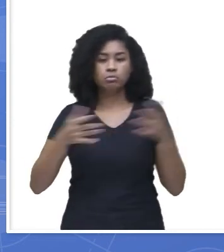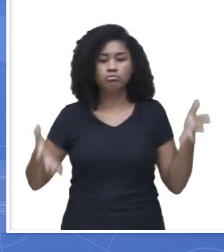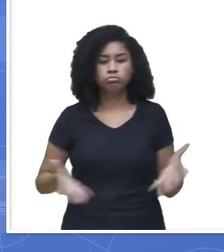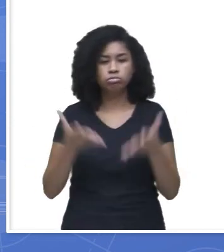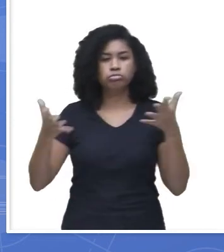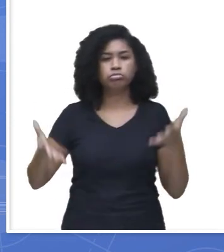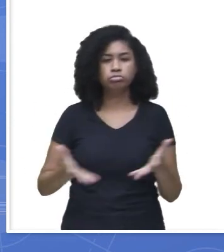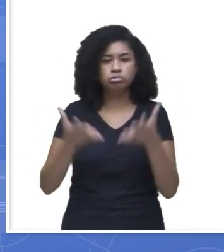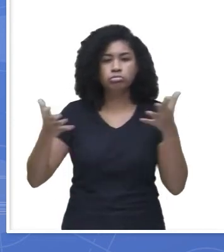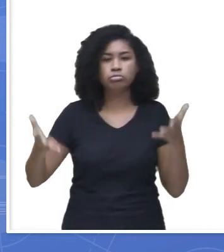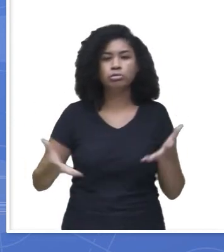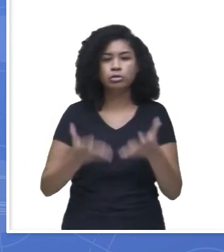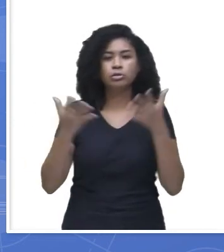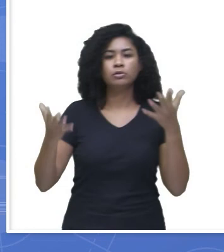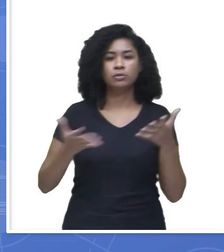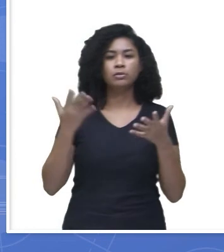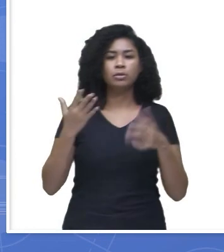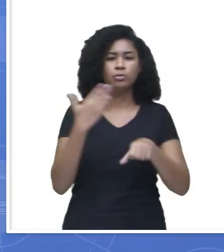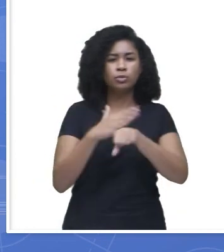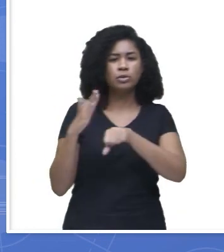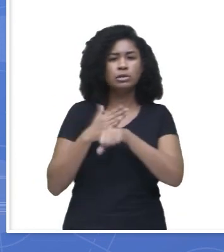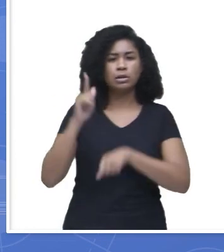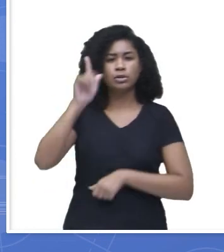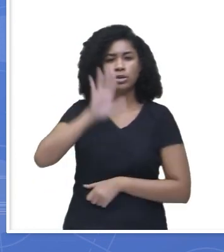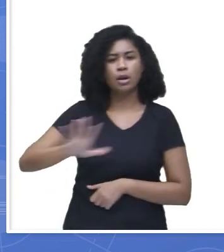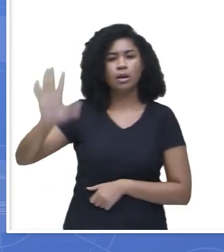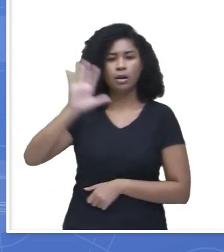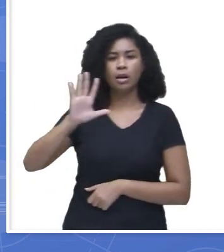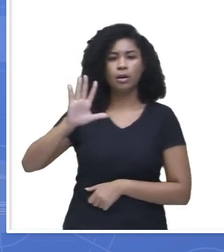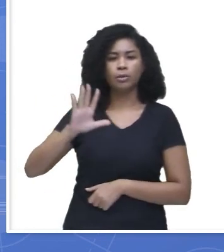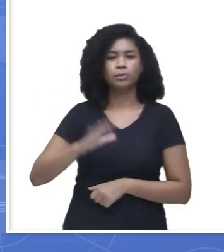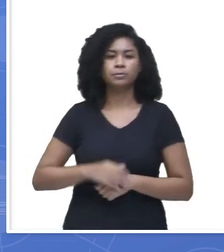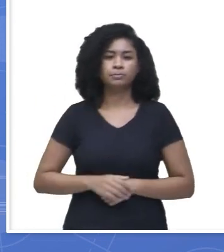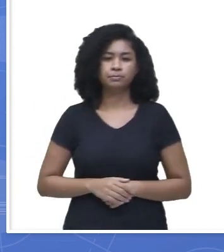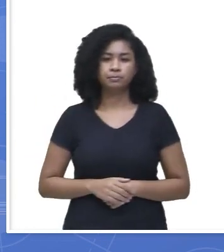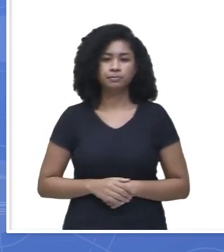ensaio geral de 95. De quem nós estamos falando? Até daqui a pouco.